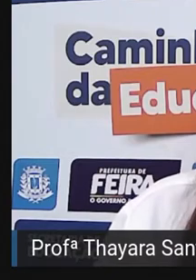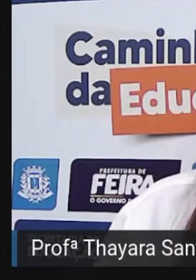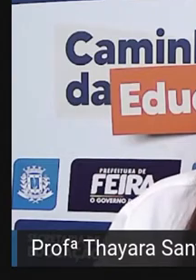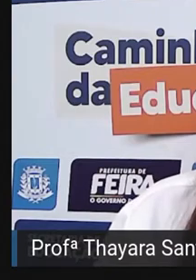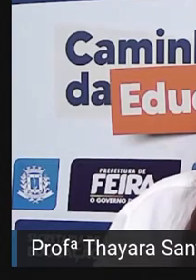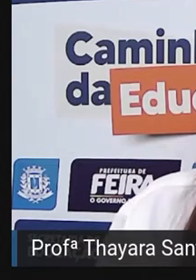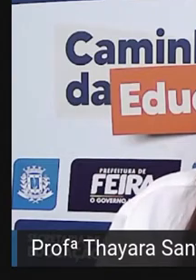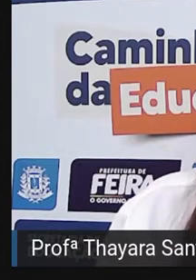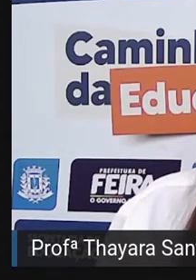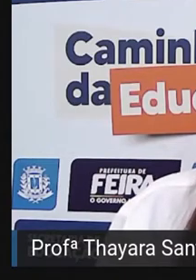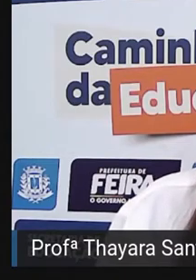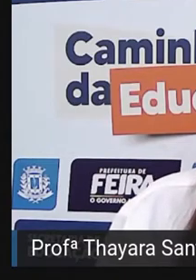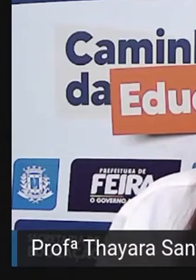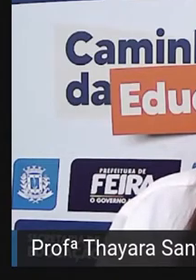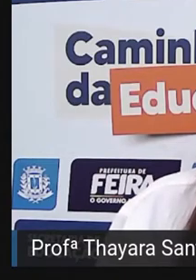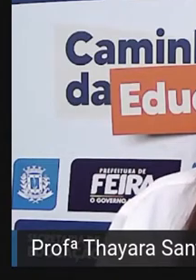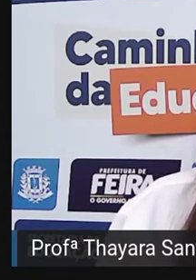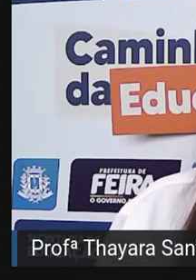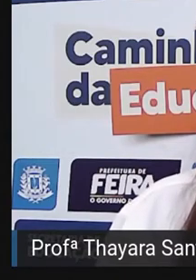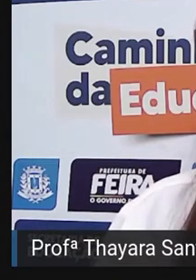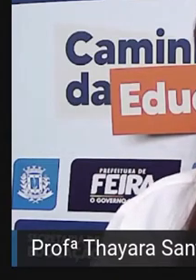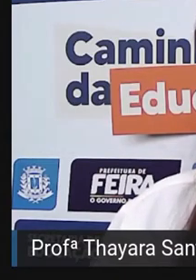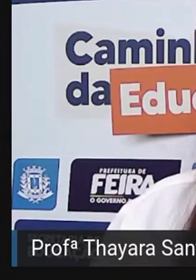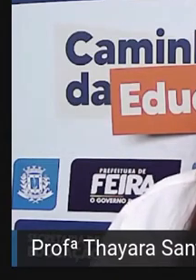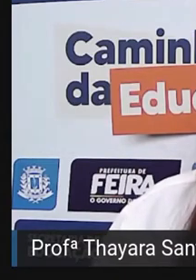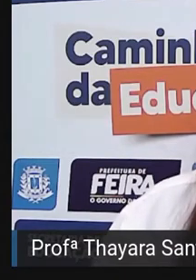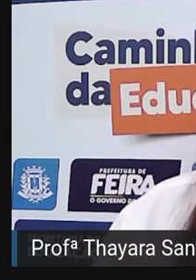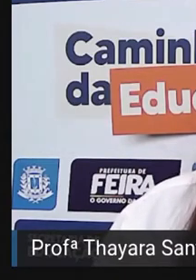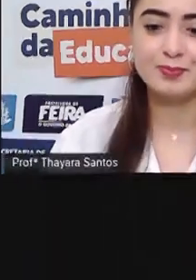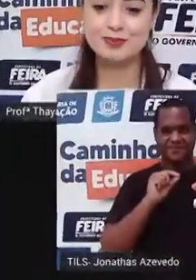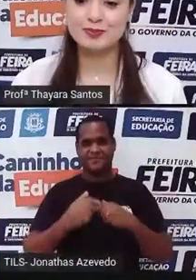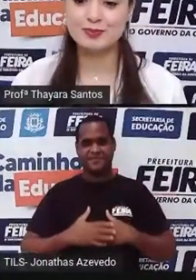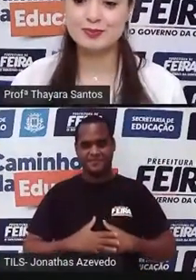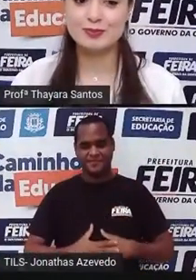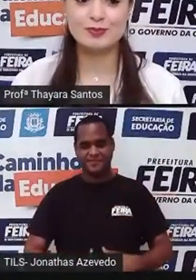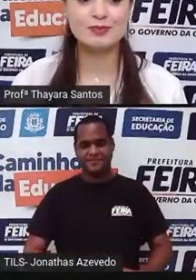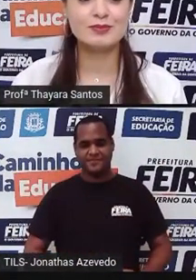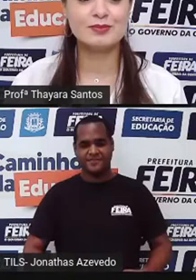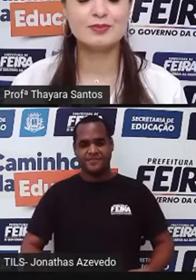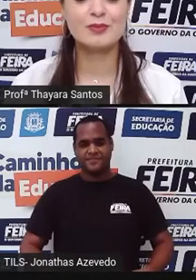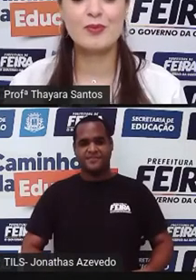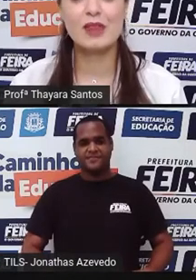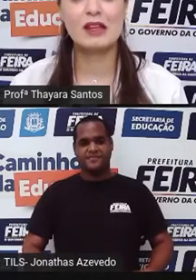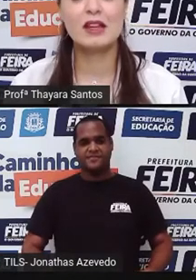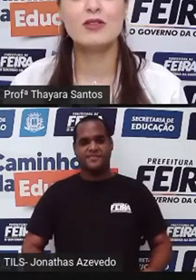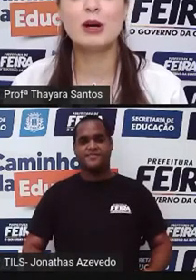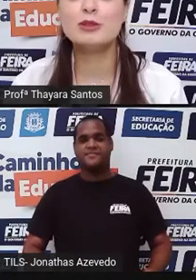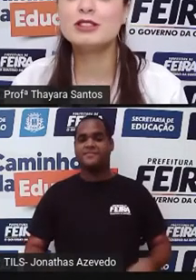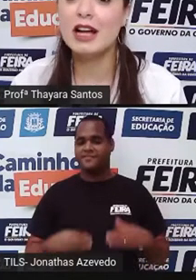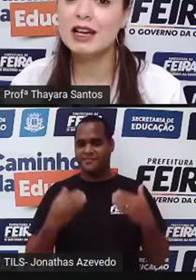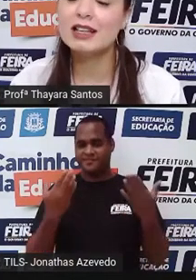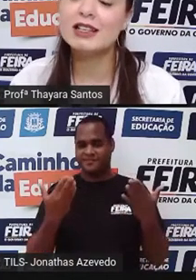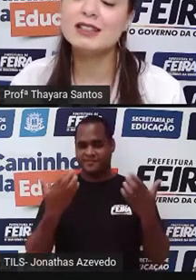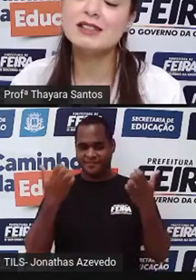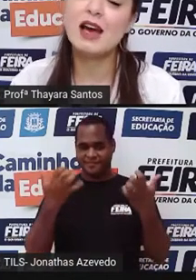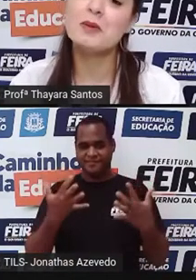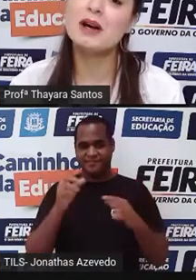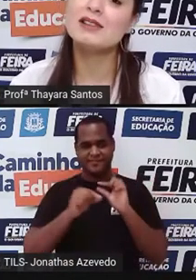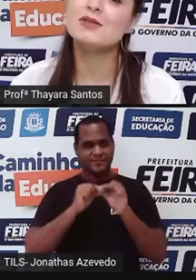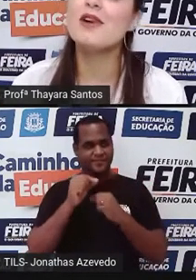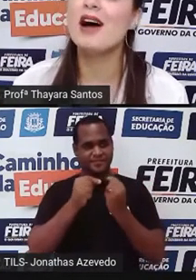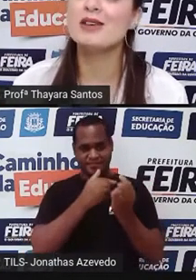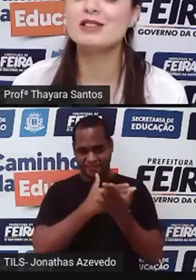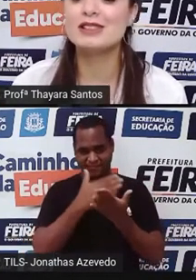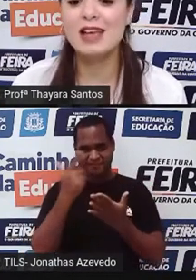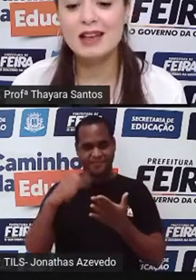Vou colocar aqui meus slides na tela para vocês e vamos lá iniciar